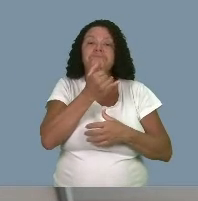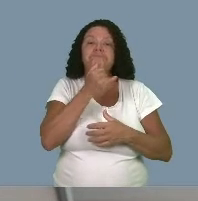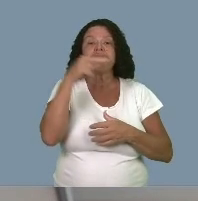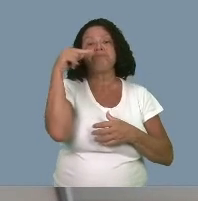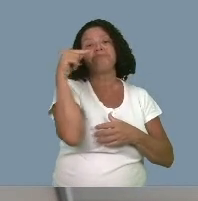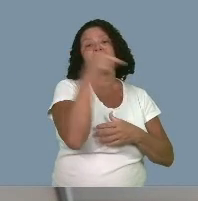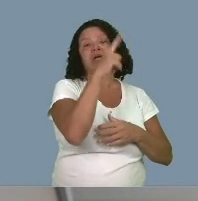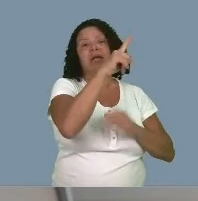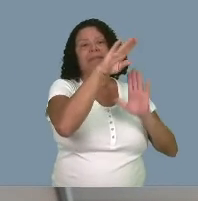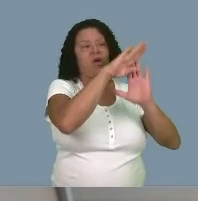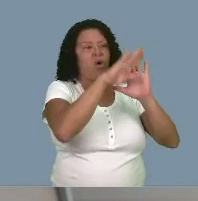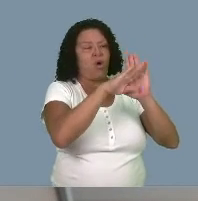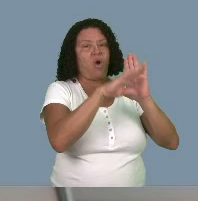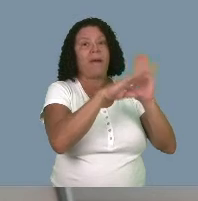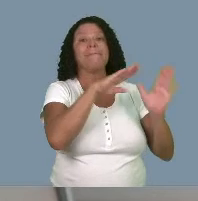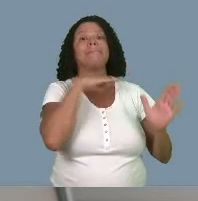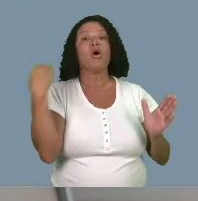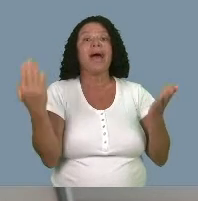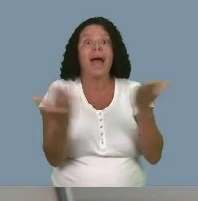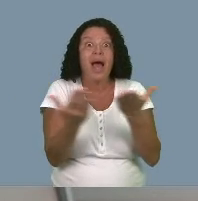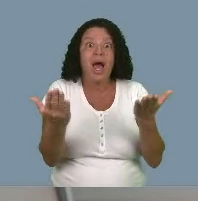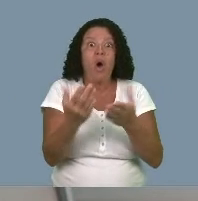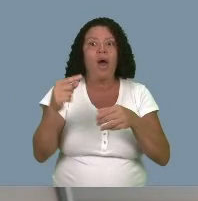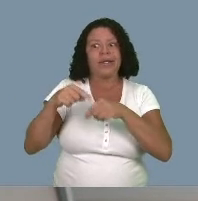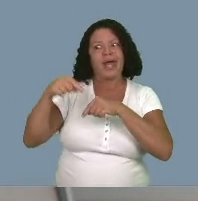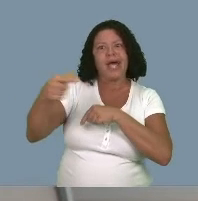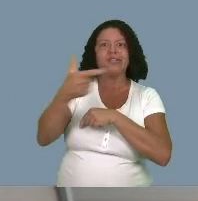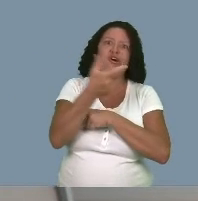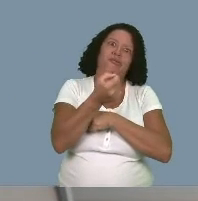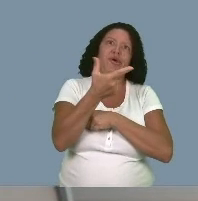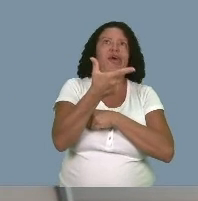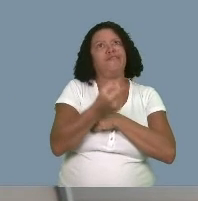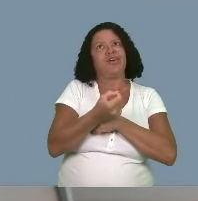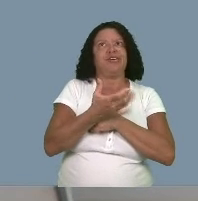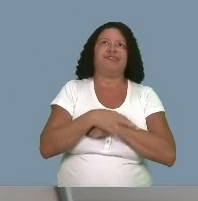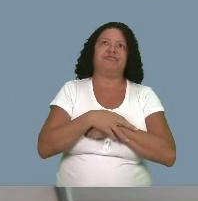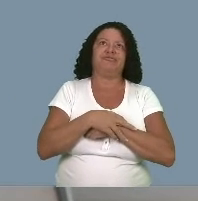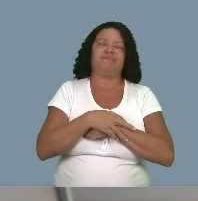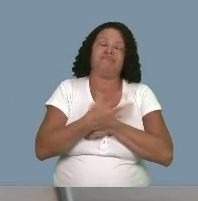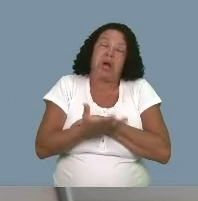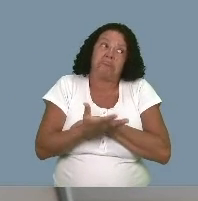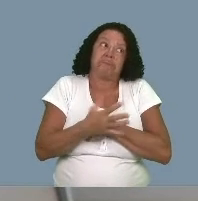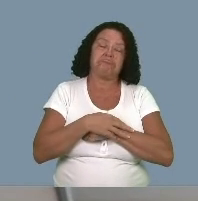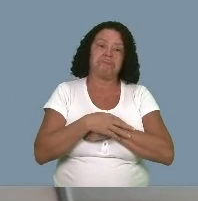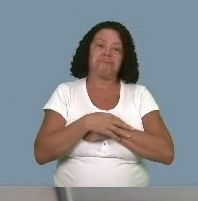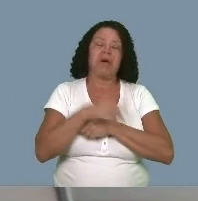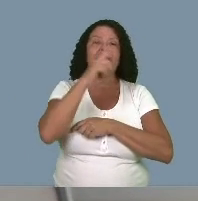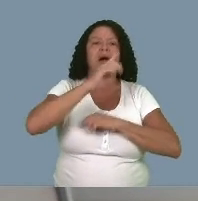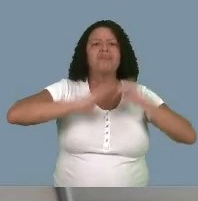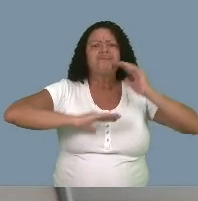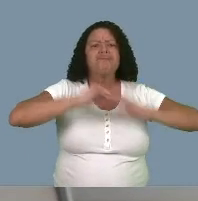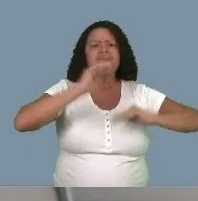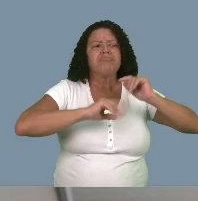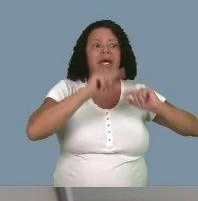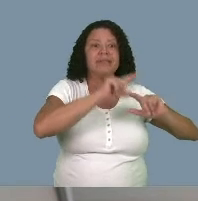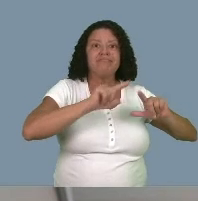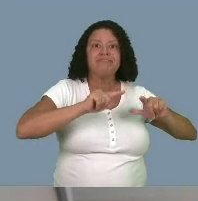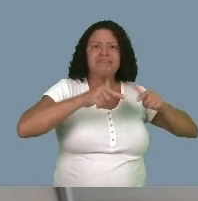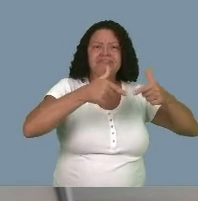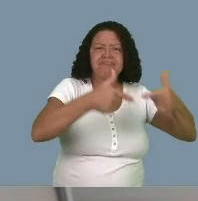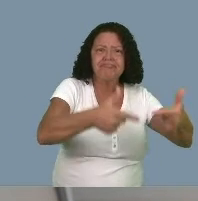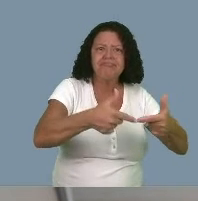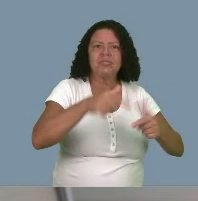sua programação morrer agora, nesse ano, no ano 2020, mas o exercício equivocado do